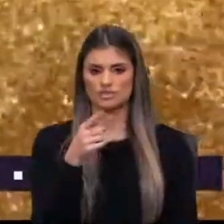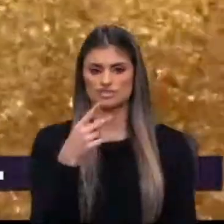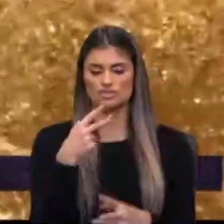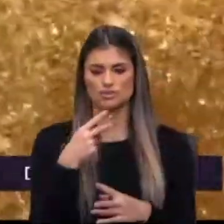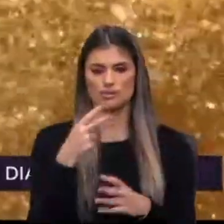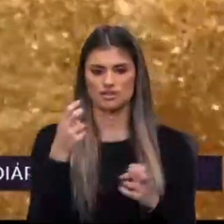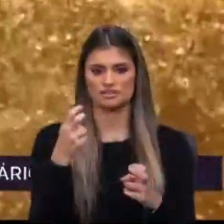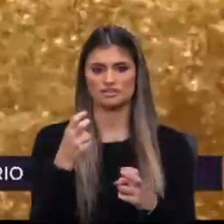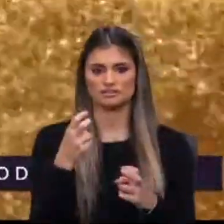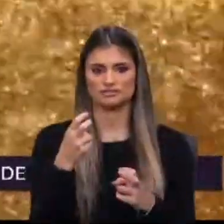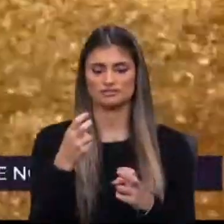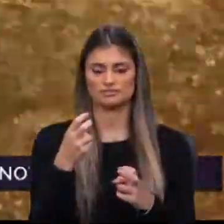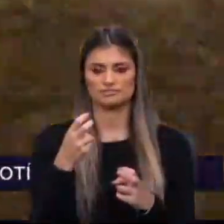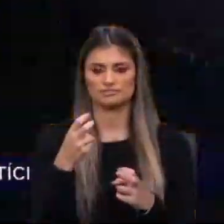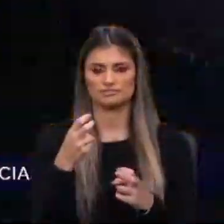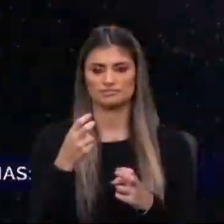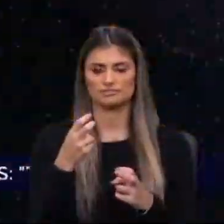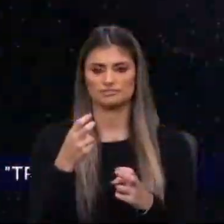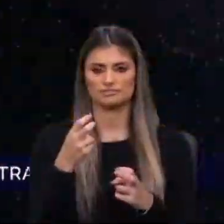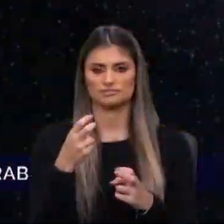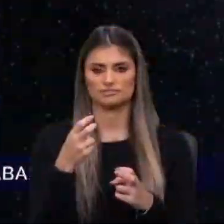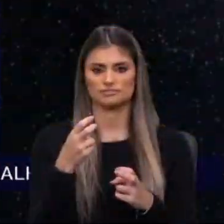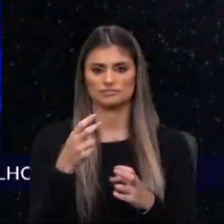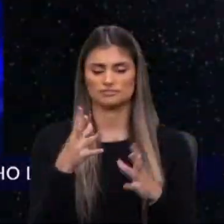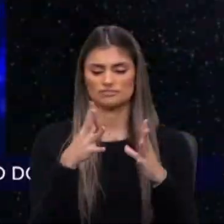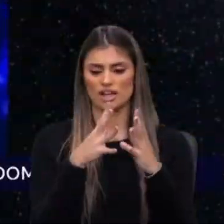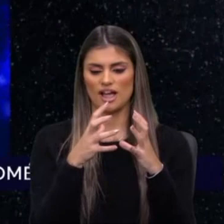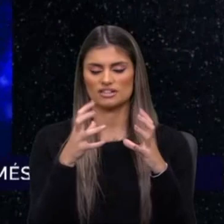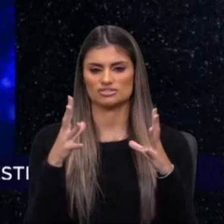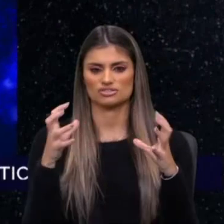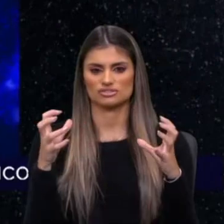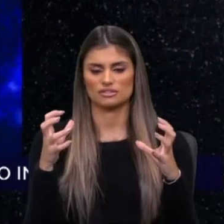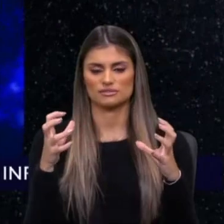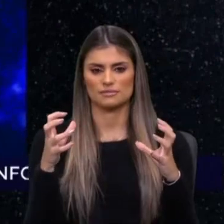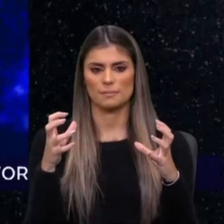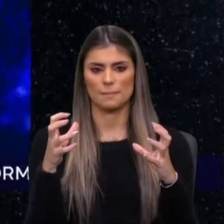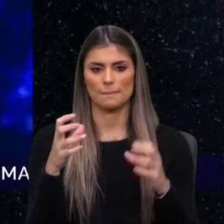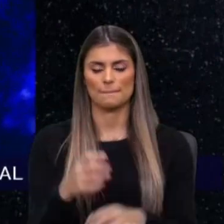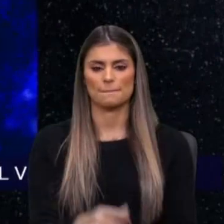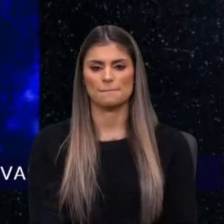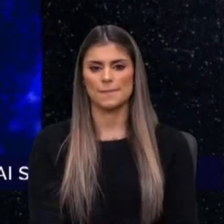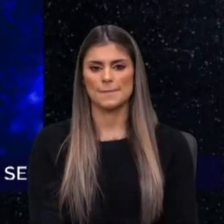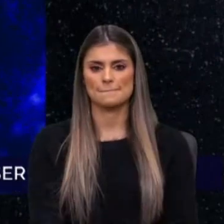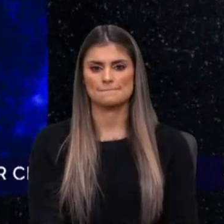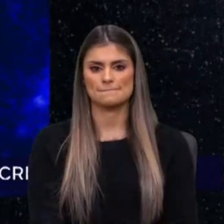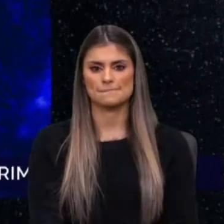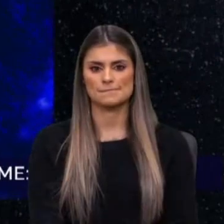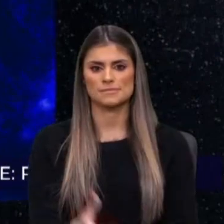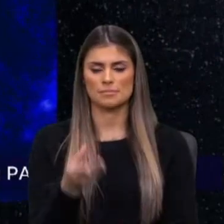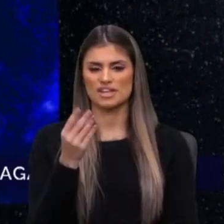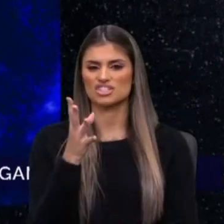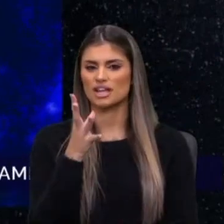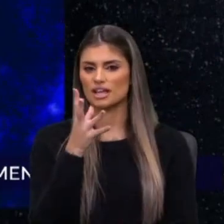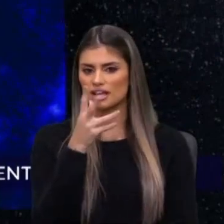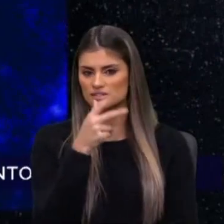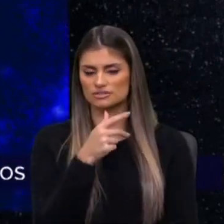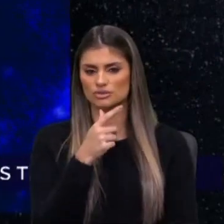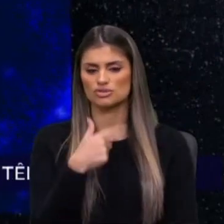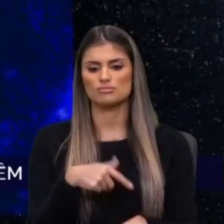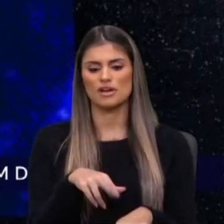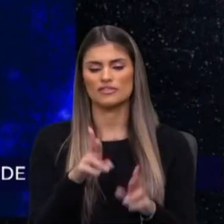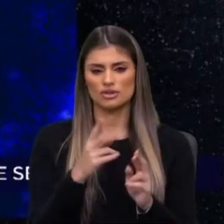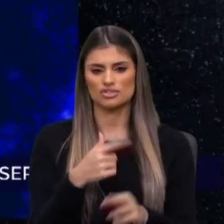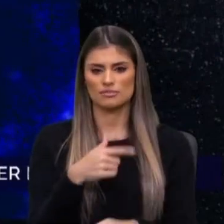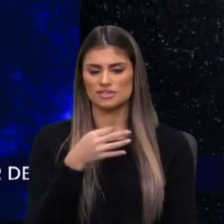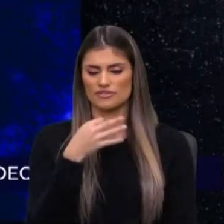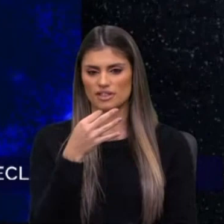de uma nuvem de gás muito mais quente do que o que seria de esperar, estamos a